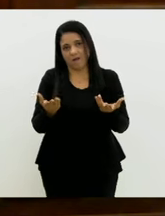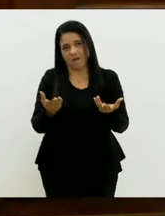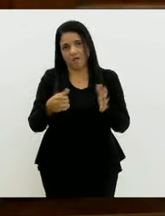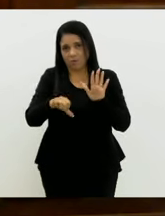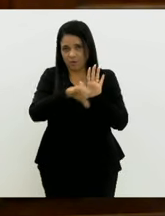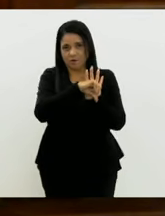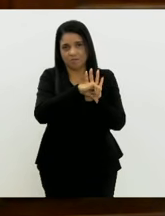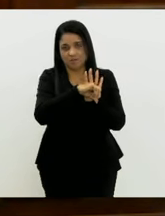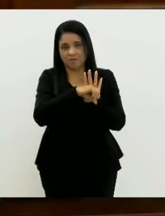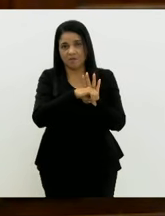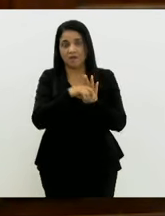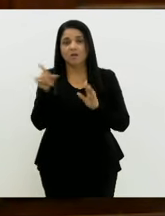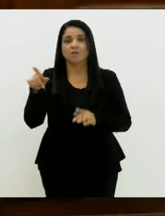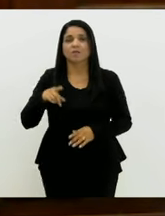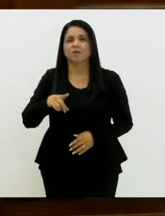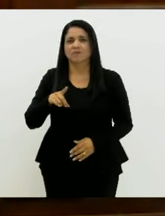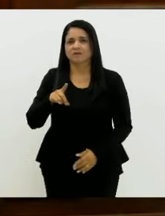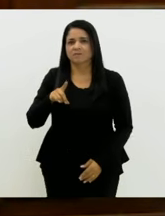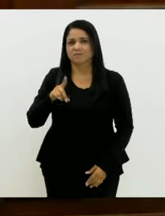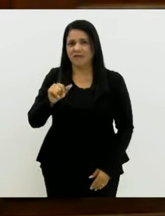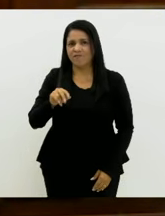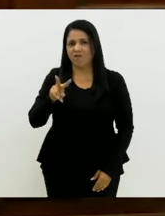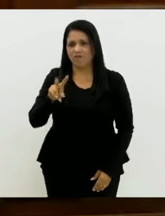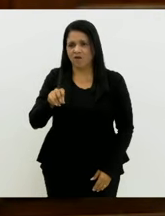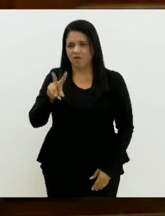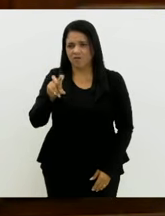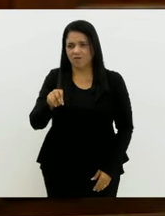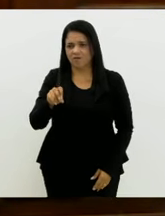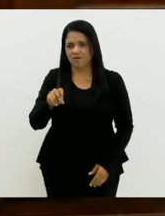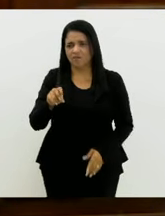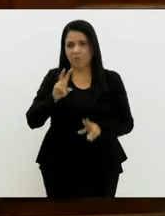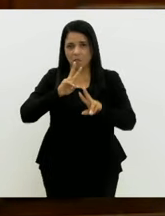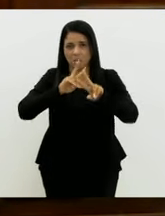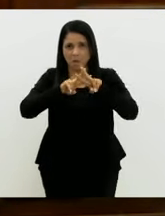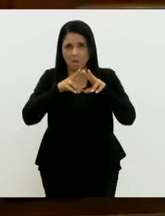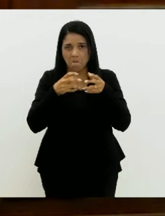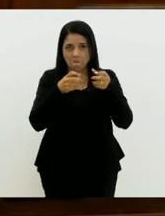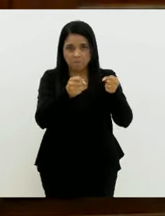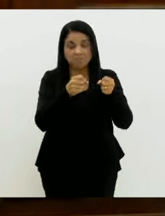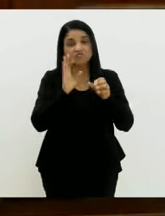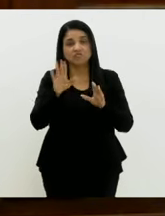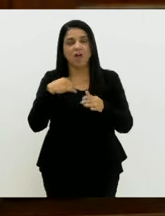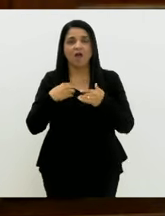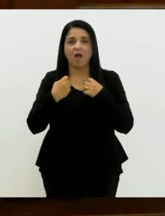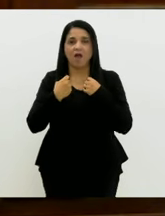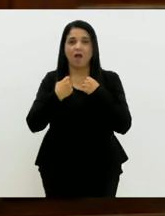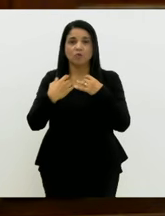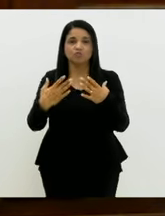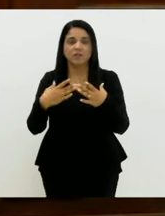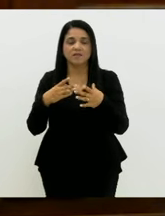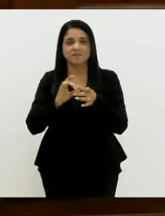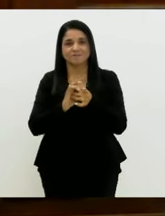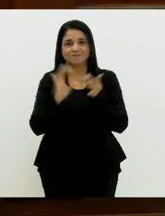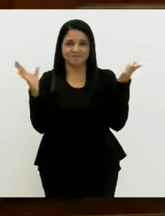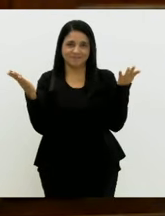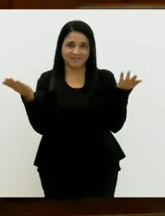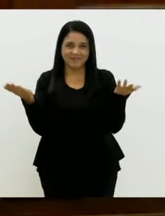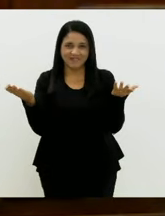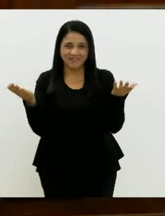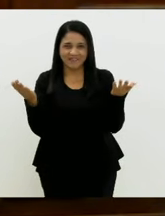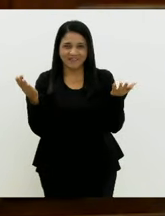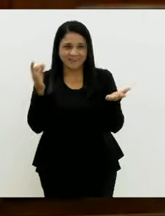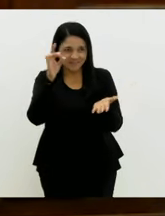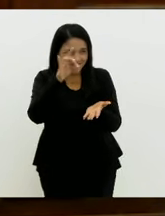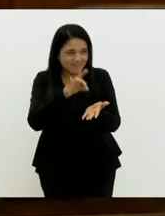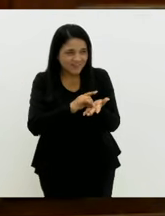foi preso, infelizmente já foi solto numa audiência de custódia. Essa é a realidade. Ele tem